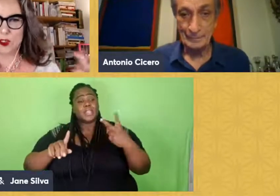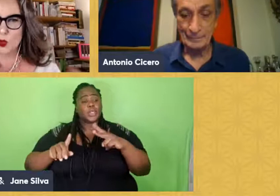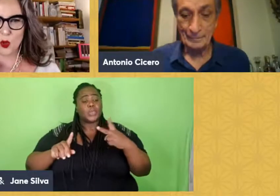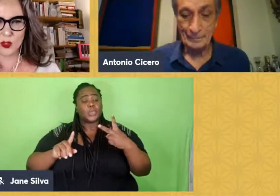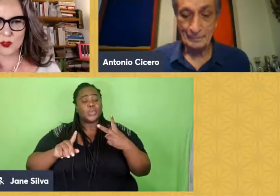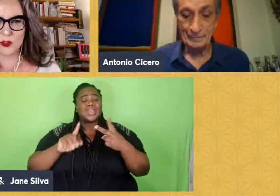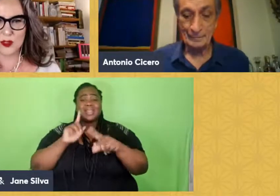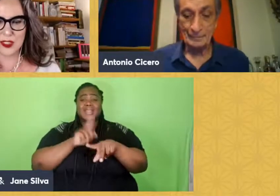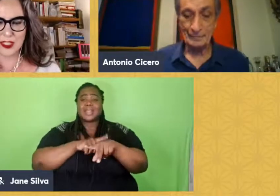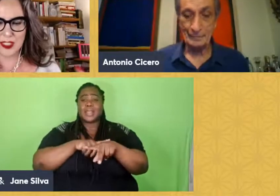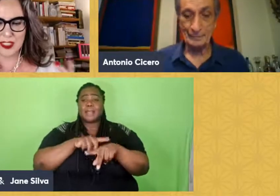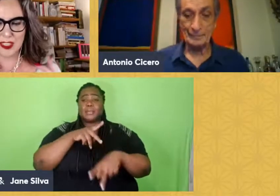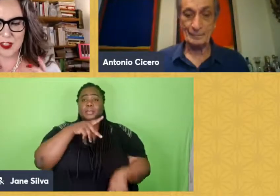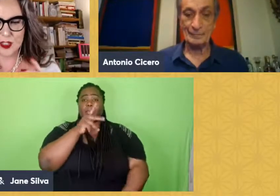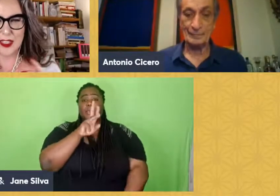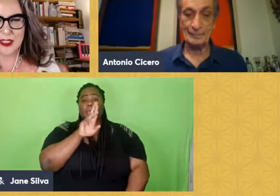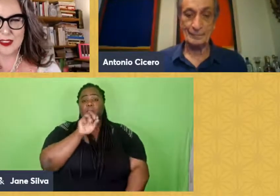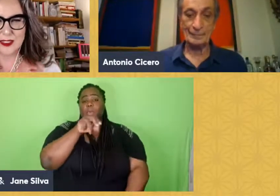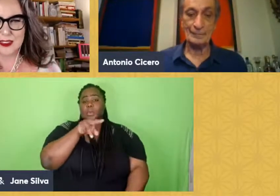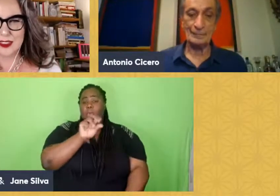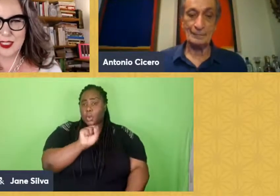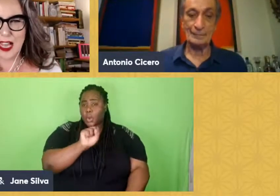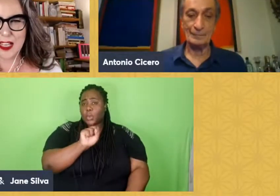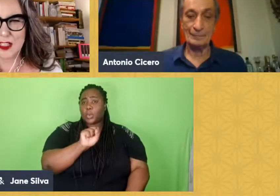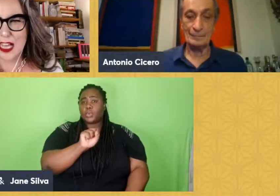né? Cronos e acho que